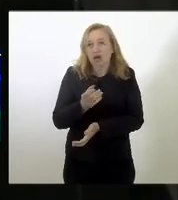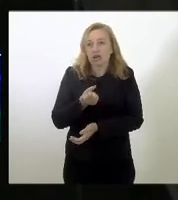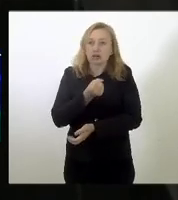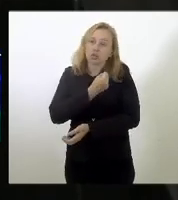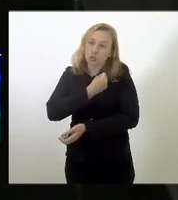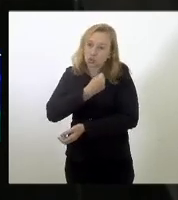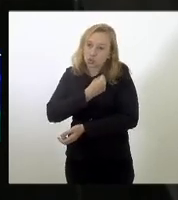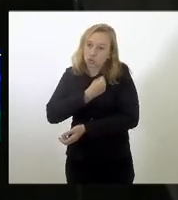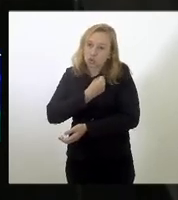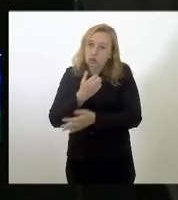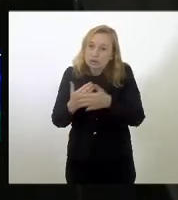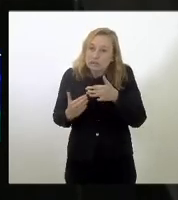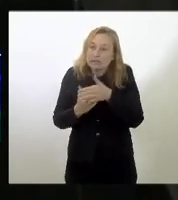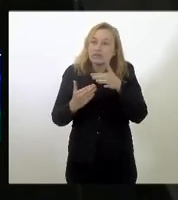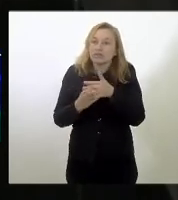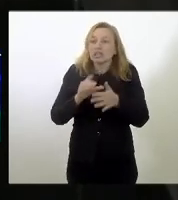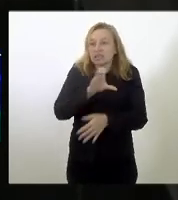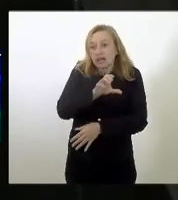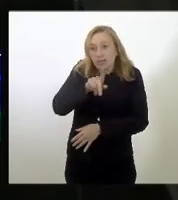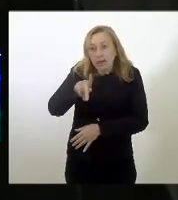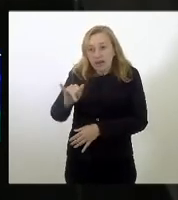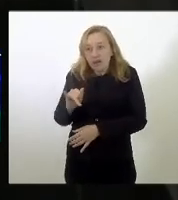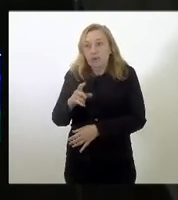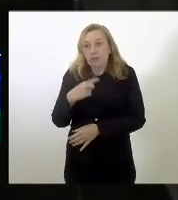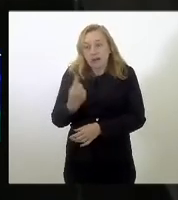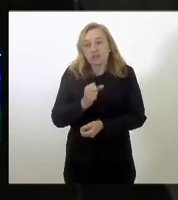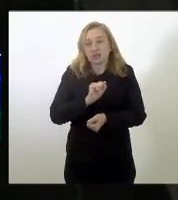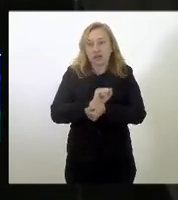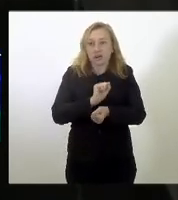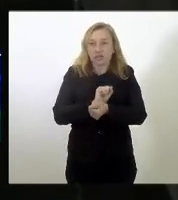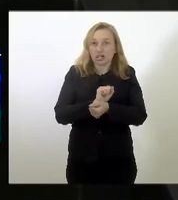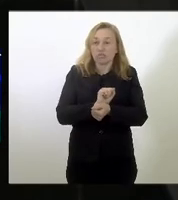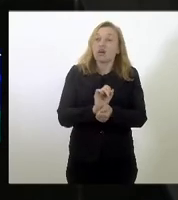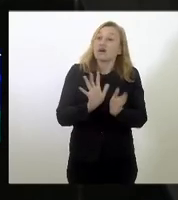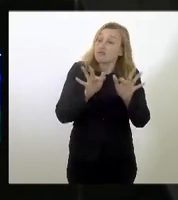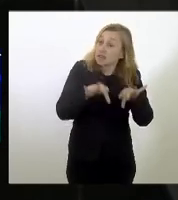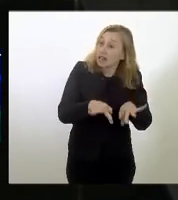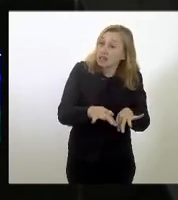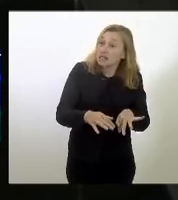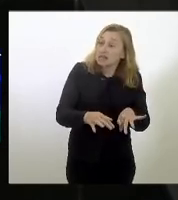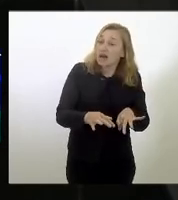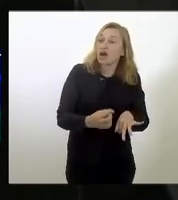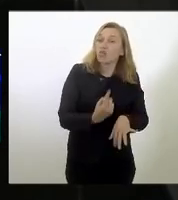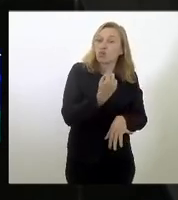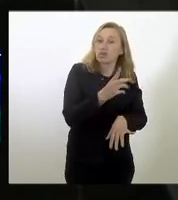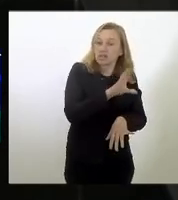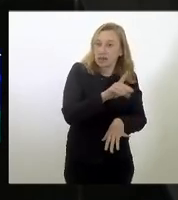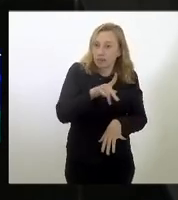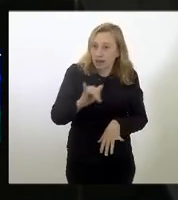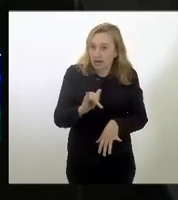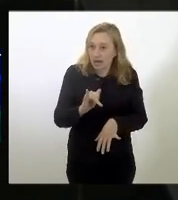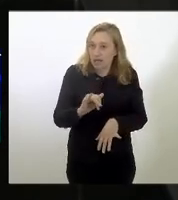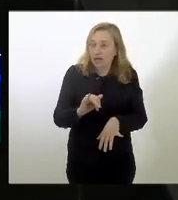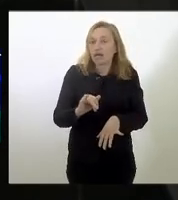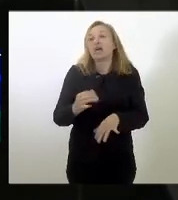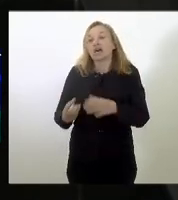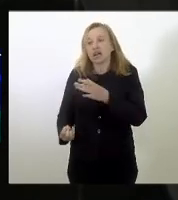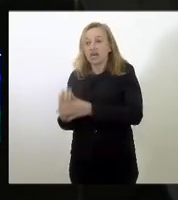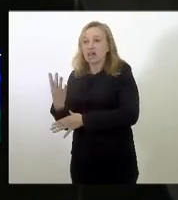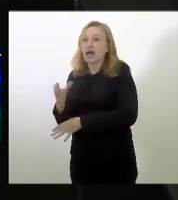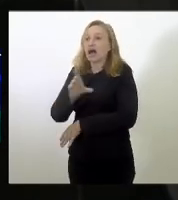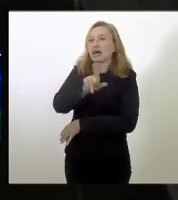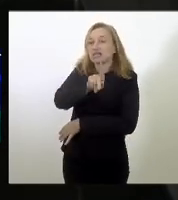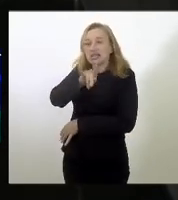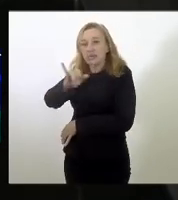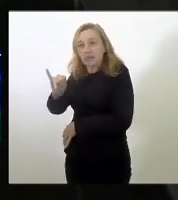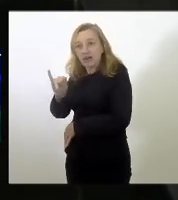número limite de CPIs, mas a gente espera que assim que a próxima CPI acabar, seja instalada a